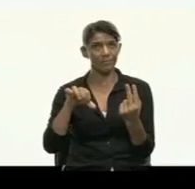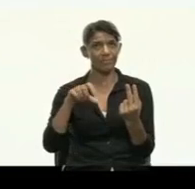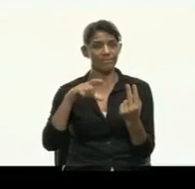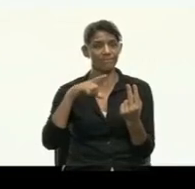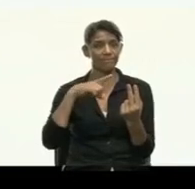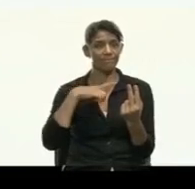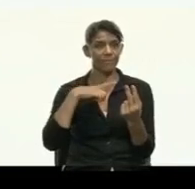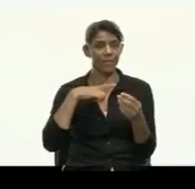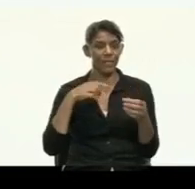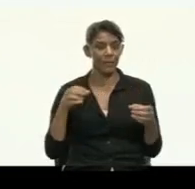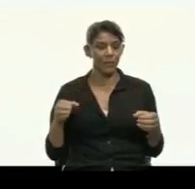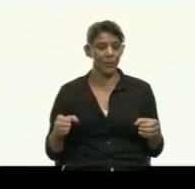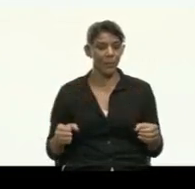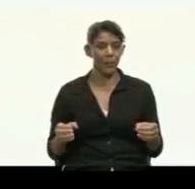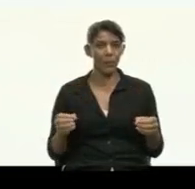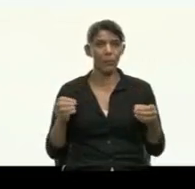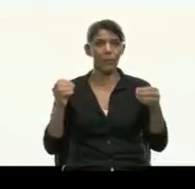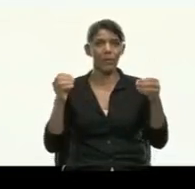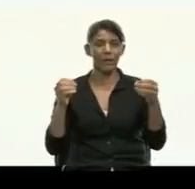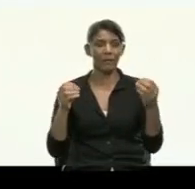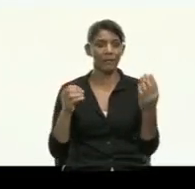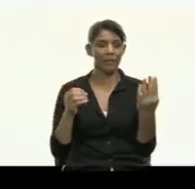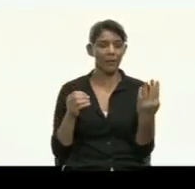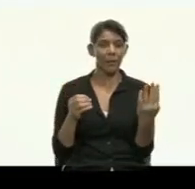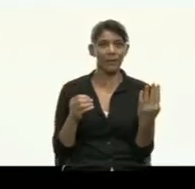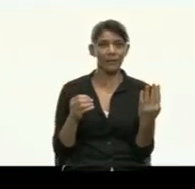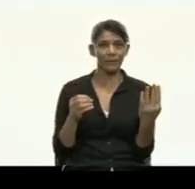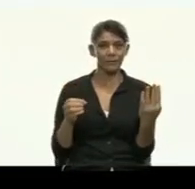os pilares lá no canto, né? A gente tem 4 pilares nele.